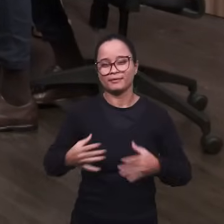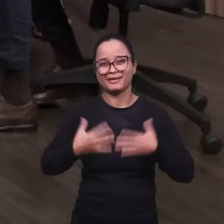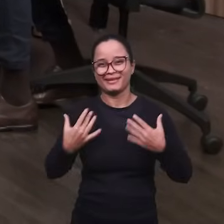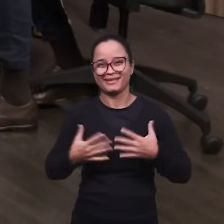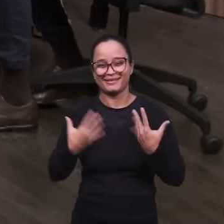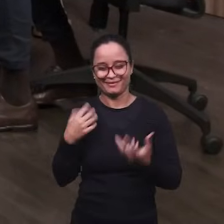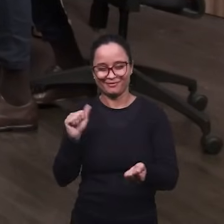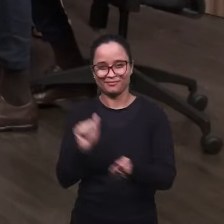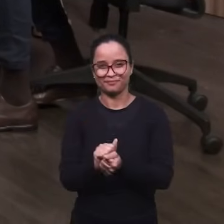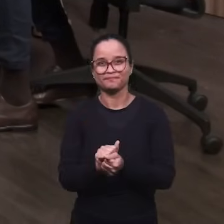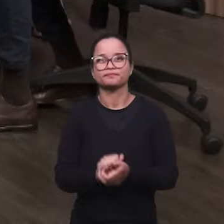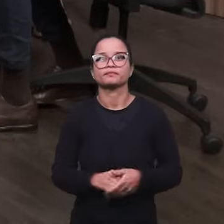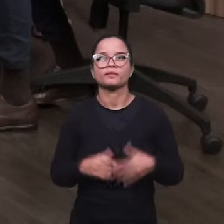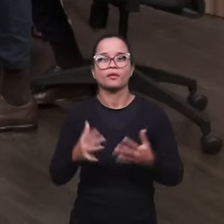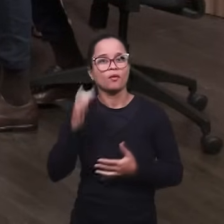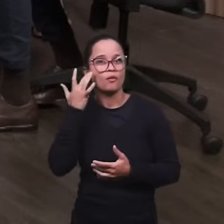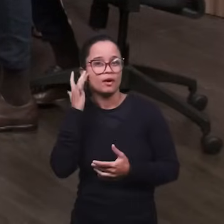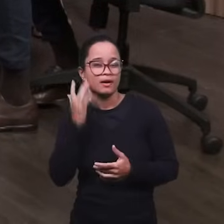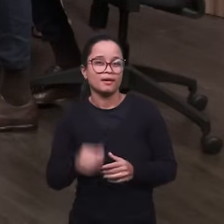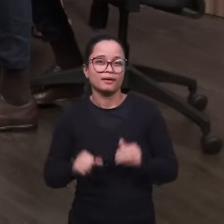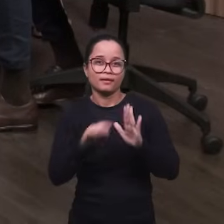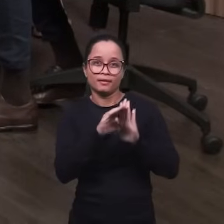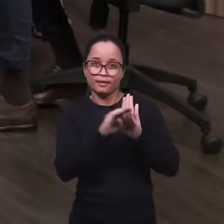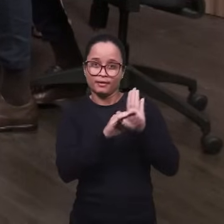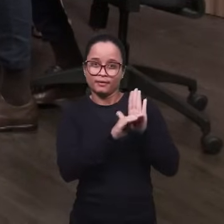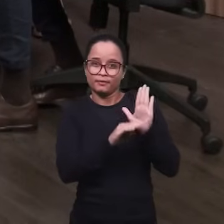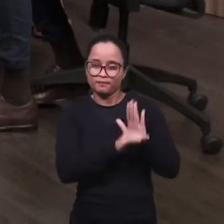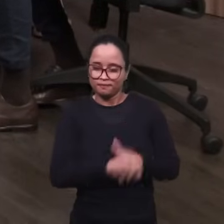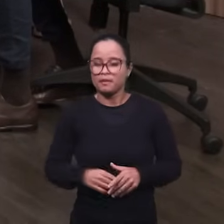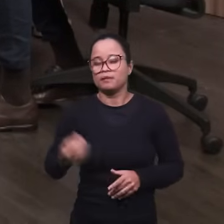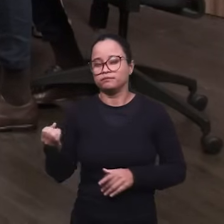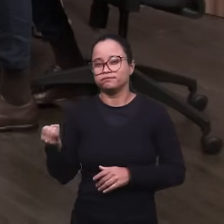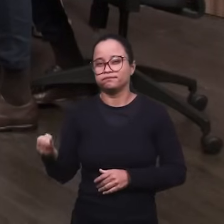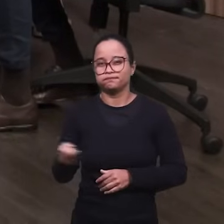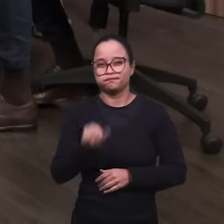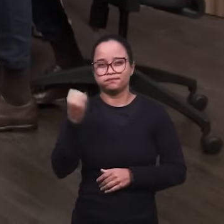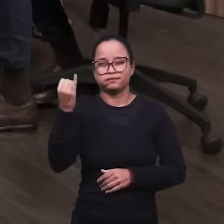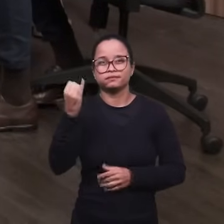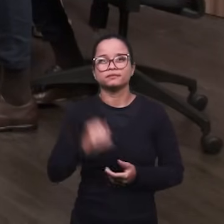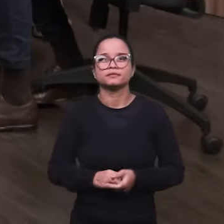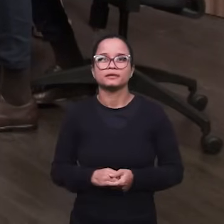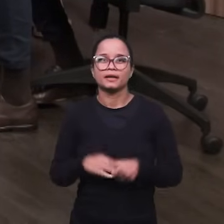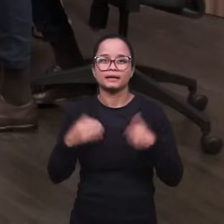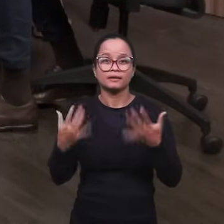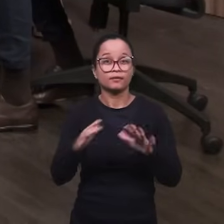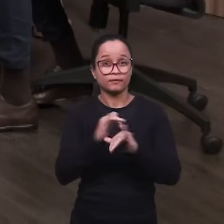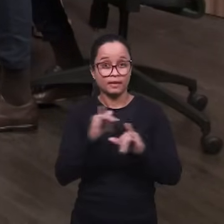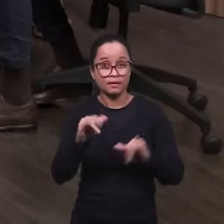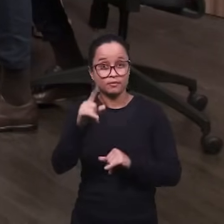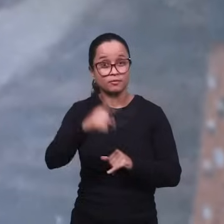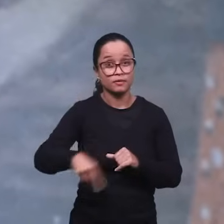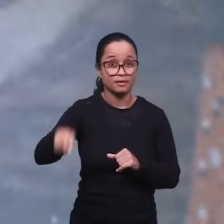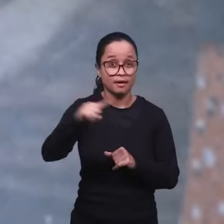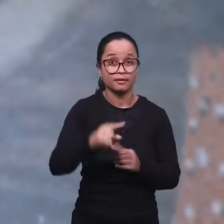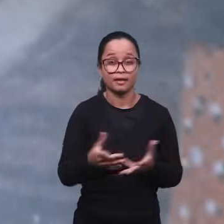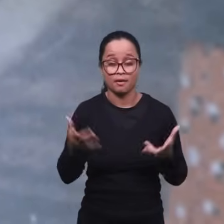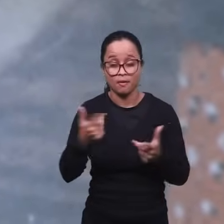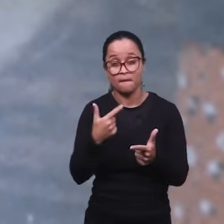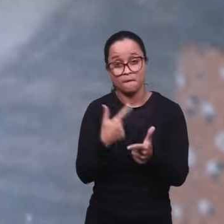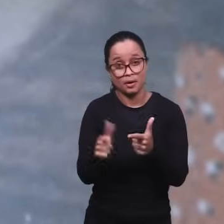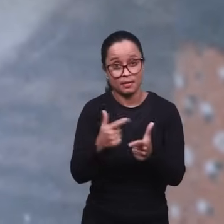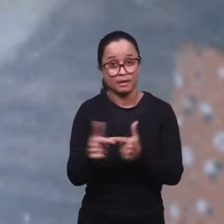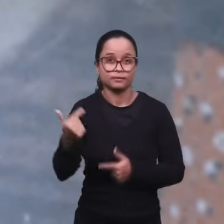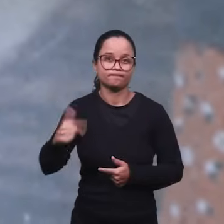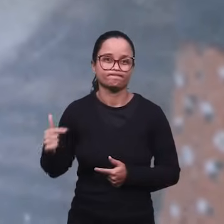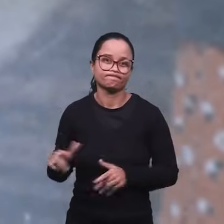alegria recebê-la. Eu acho que esse programa foi muito rico. Eu quero dizer para vocês, eu não tem